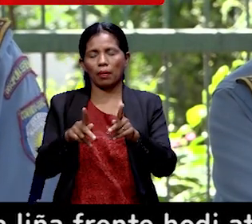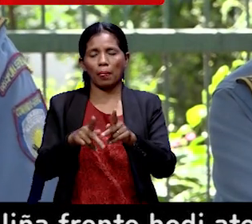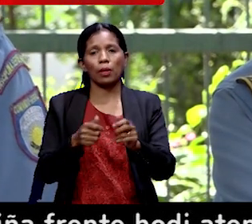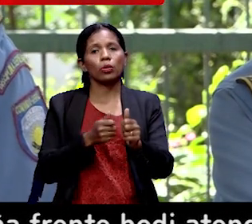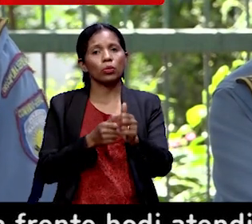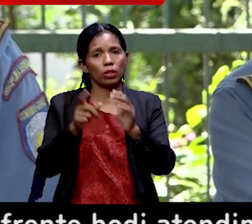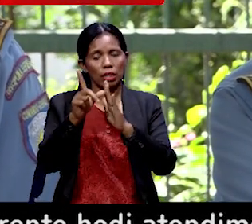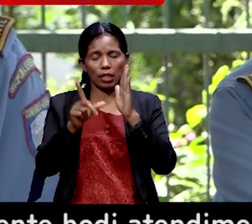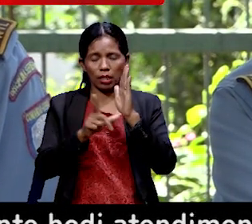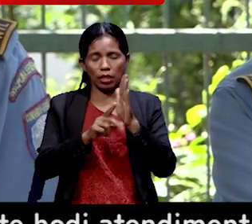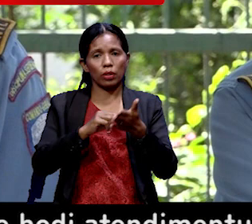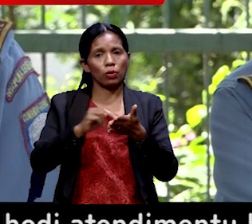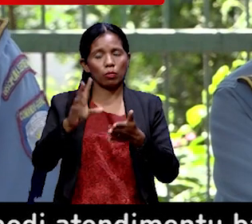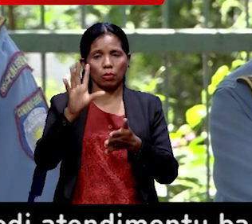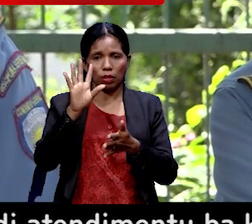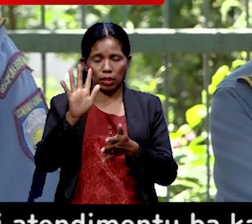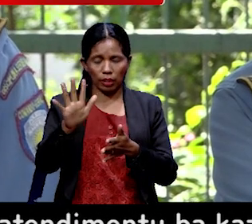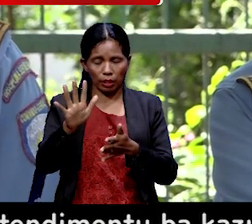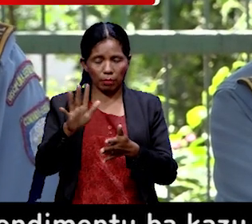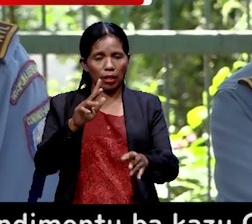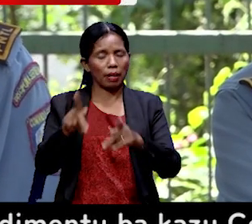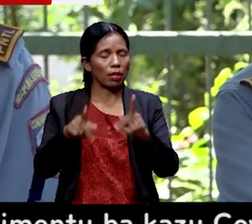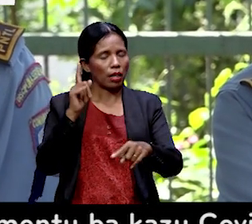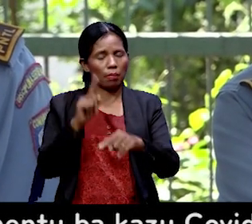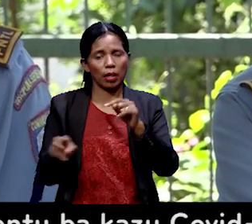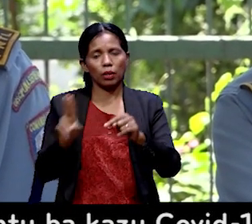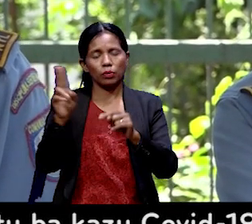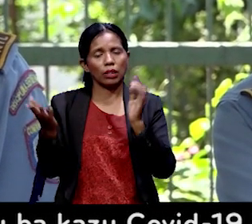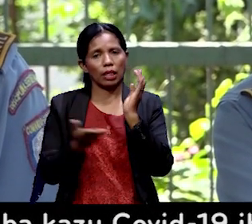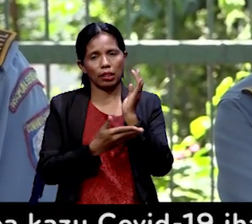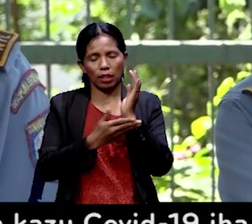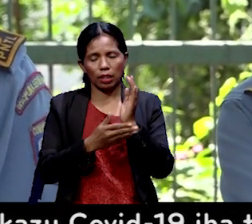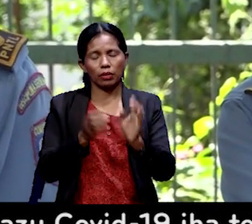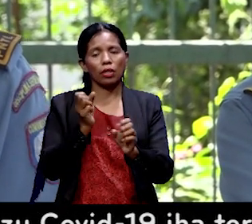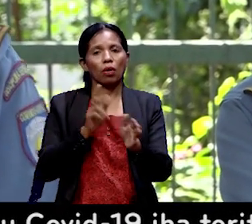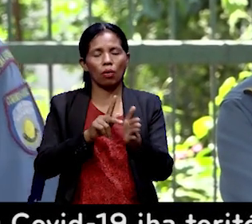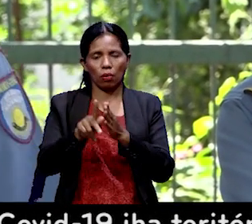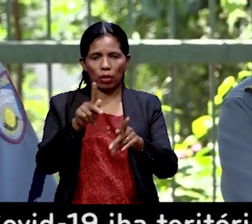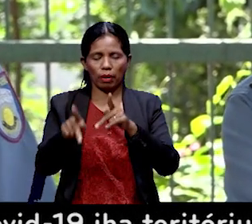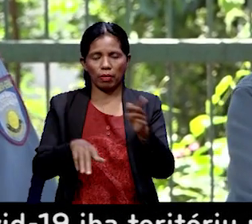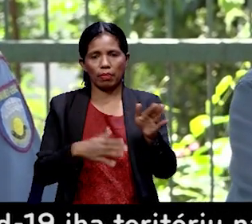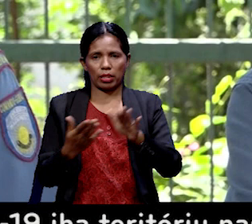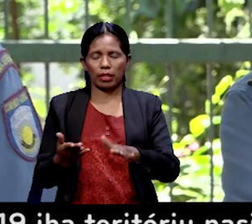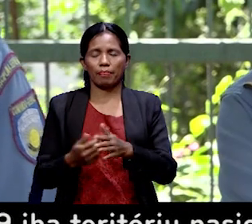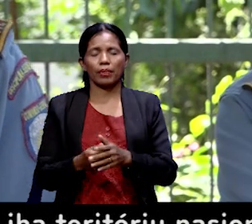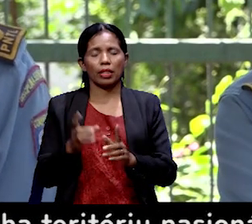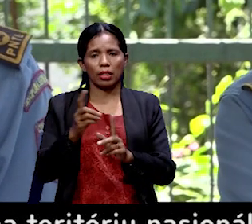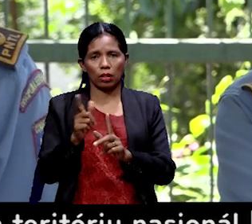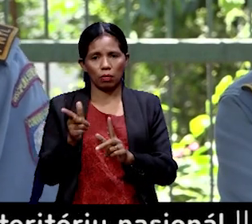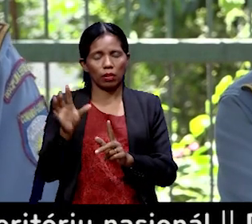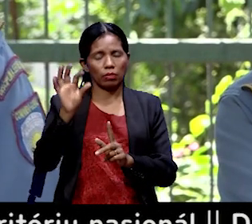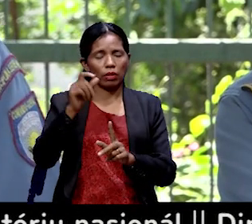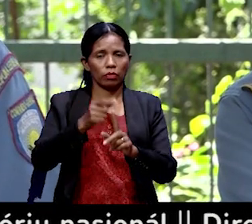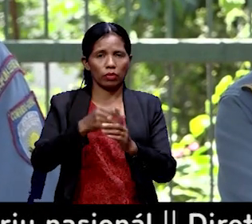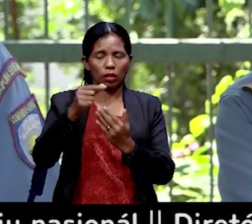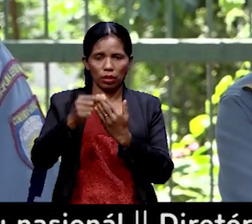itu, arma branca, bandu, e makair sasang kroat, ho dihakanek no habada ke maseluknya vida. Alen dene iha lorong ronun rosin sia fulan agostune, maju